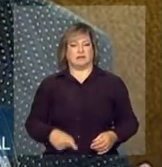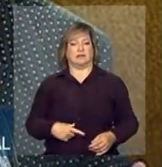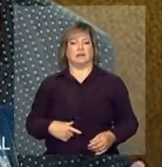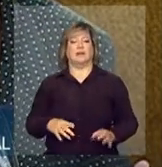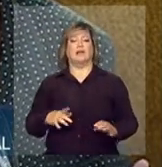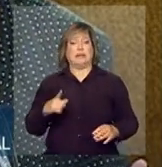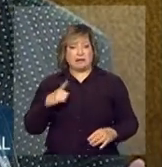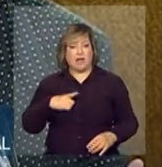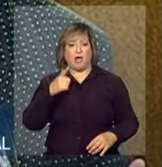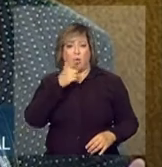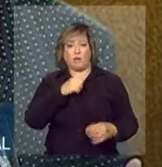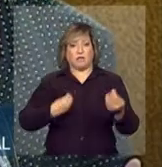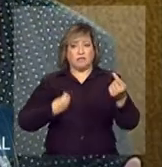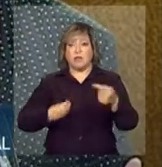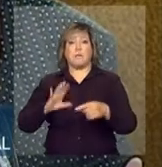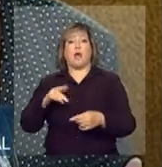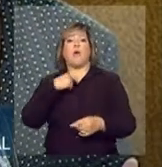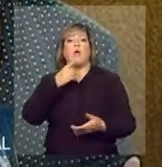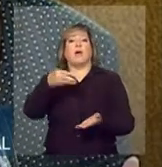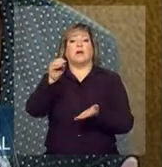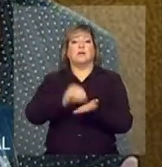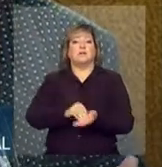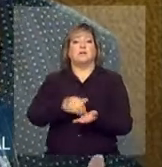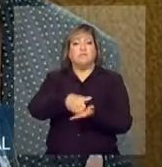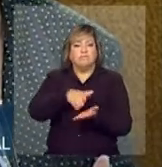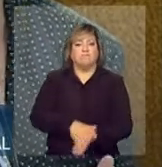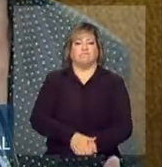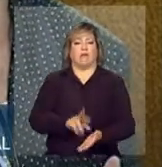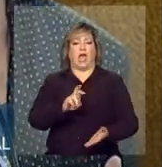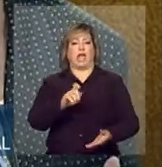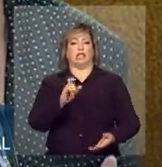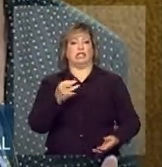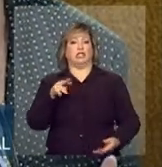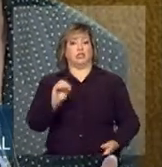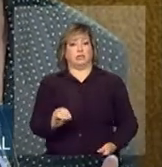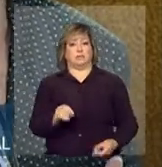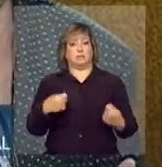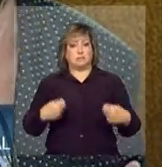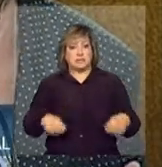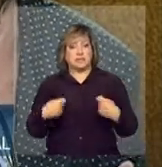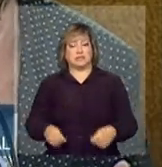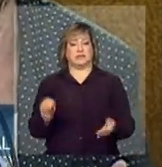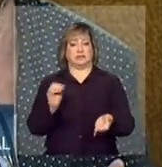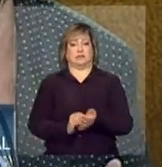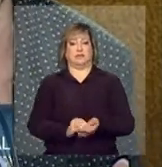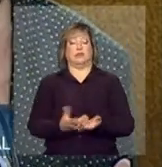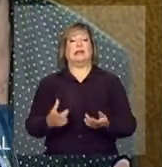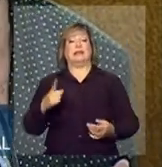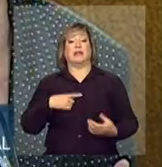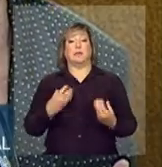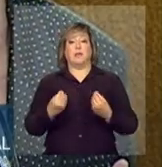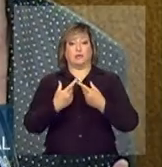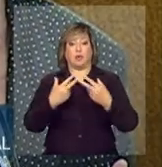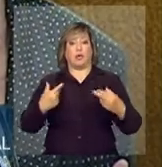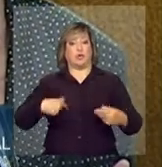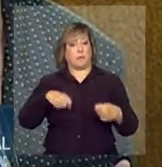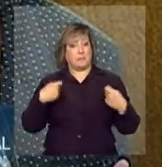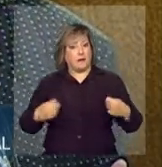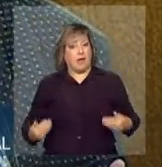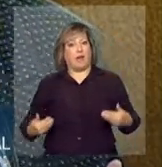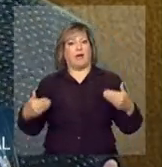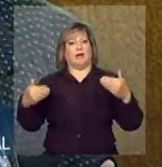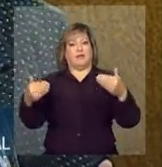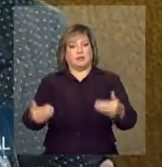gente não consegue registrar. Certo? Isso é um dado da realidade. Agora, tem um outro lado, que tem muita coisa que a gente teria que avançar. A gente já podia